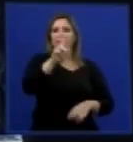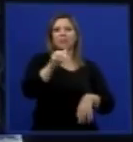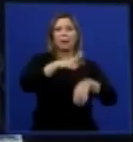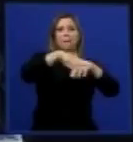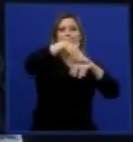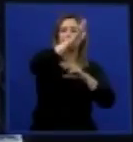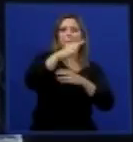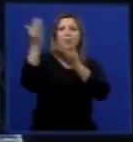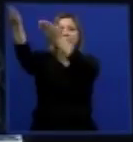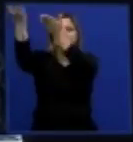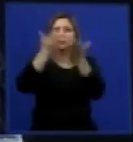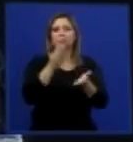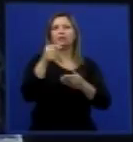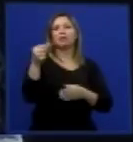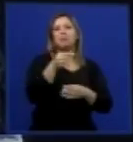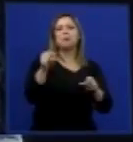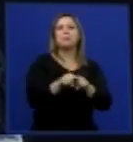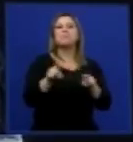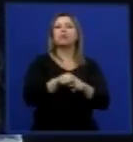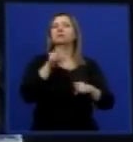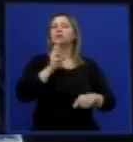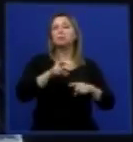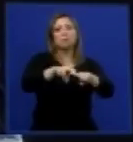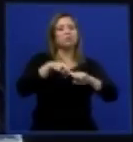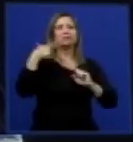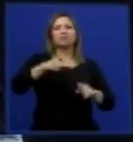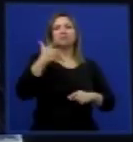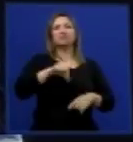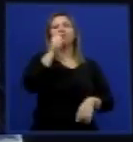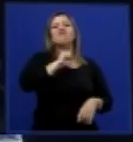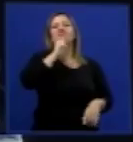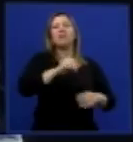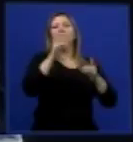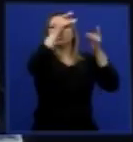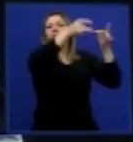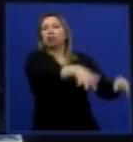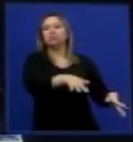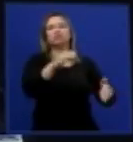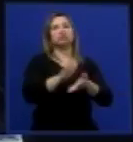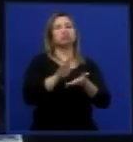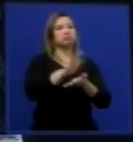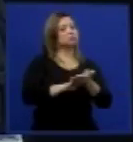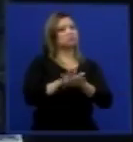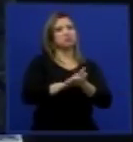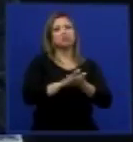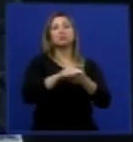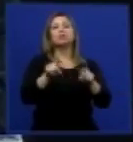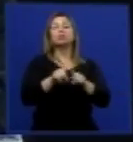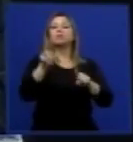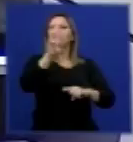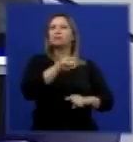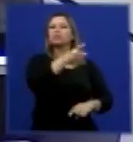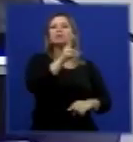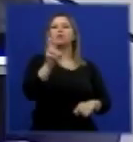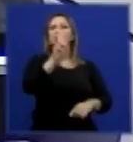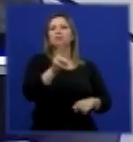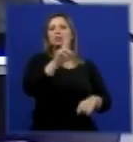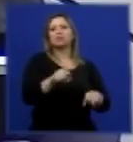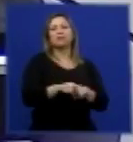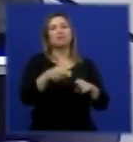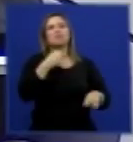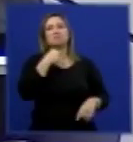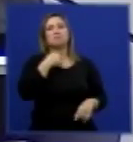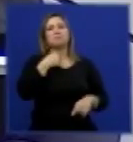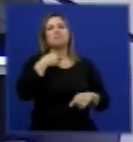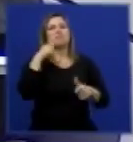ambiente Nacional não há como sustentar assim que uma atividade que promove a redução do número de pneus seja lesiva